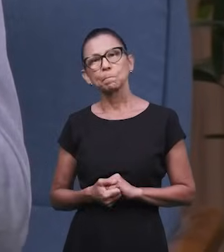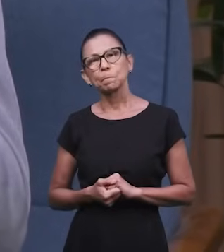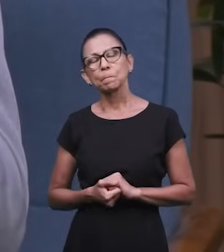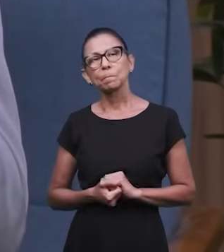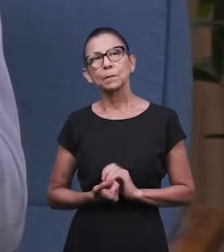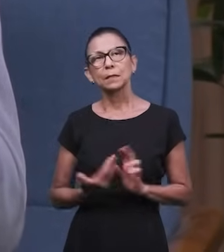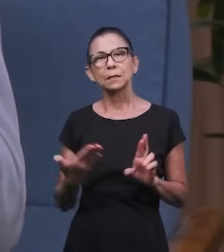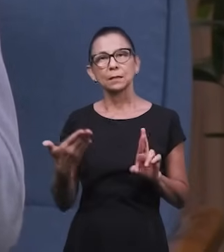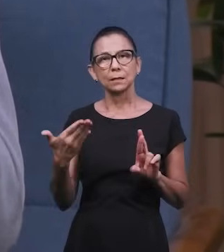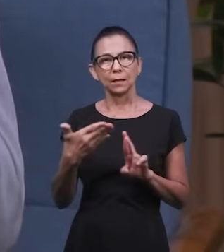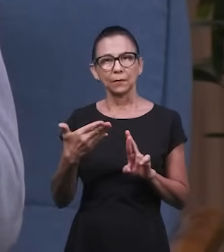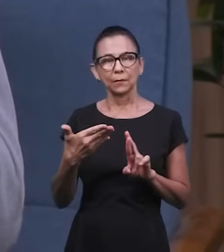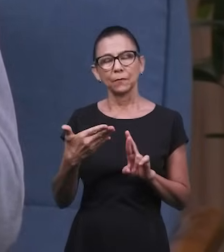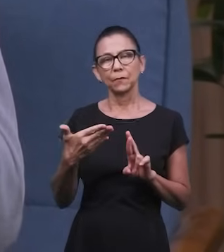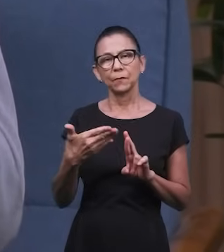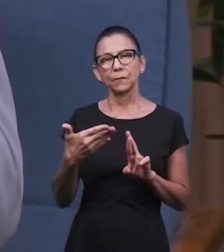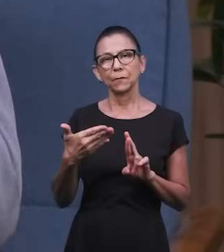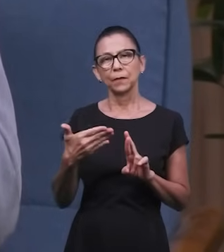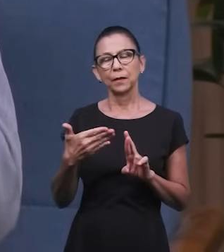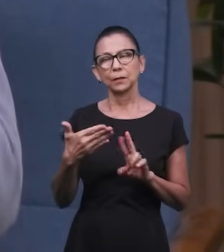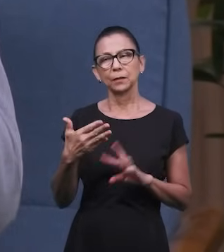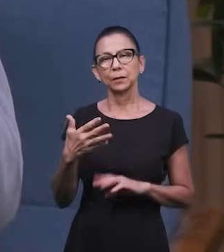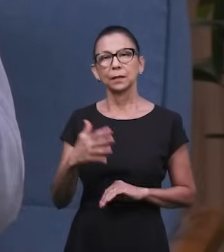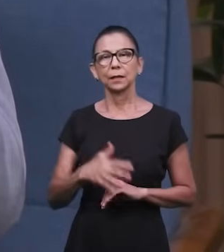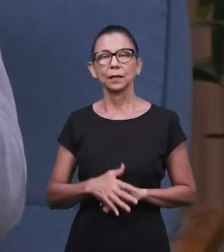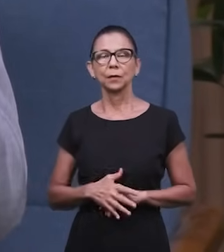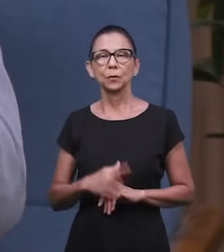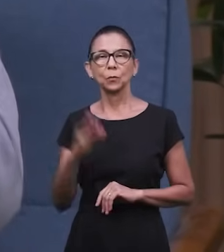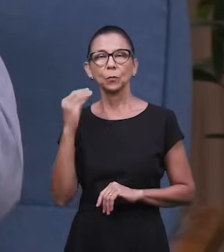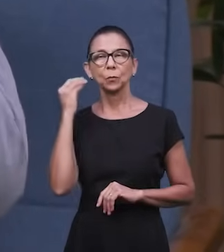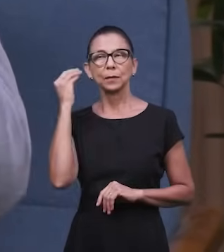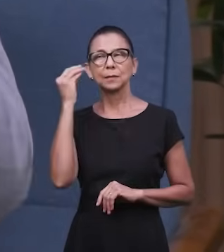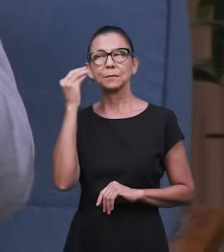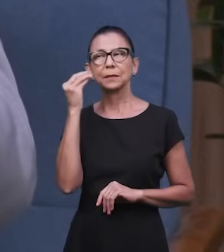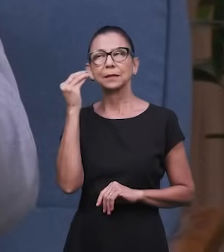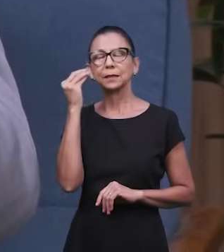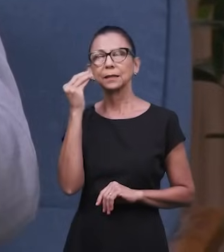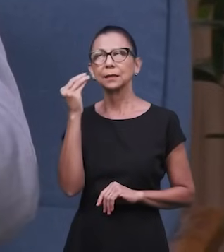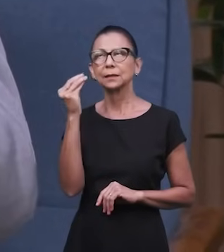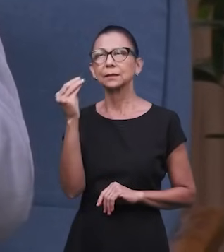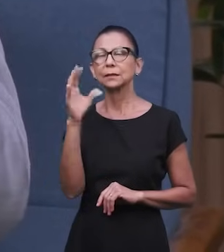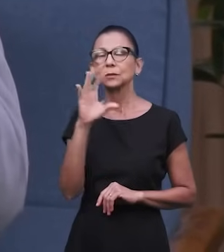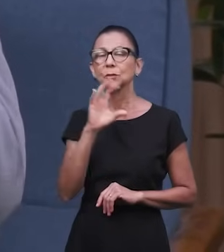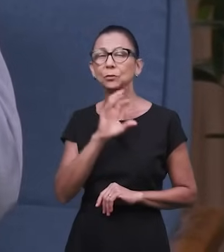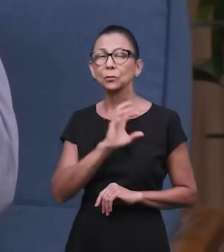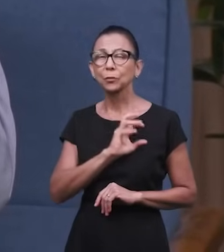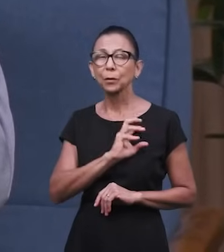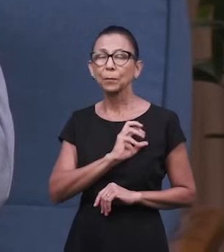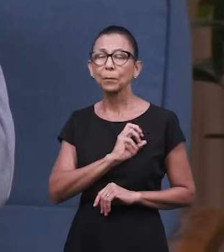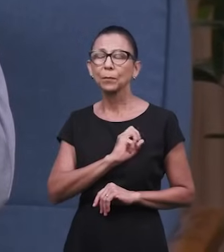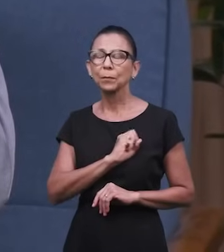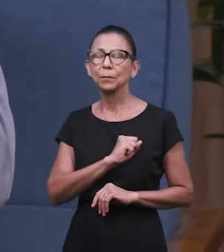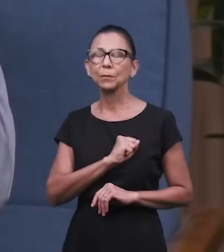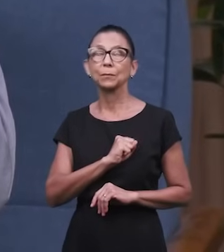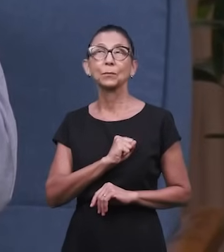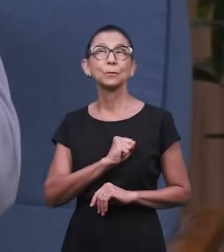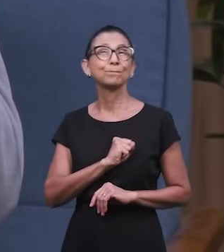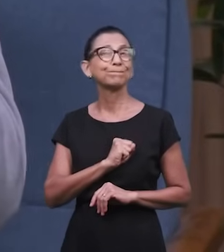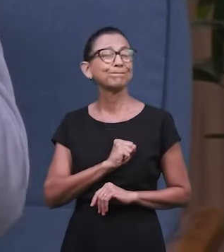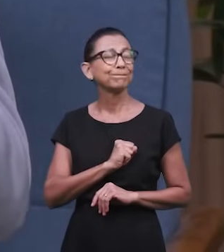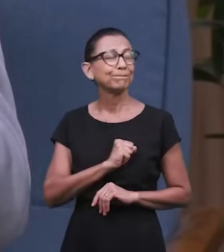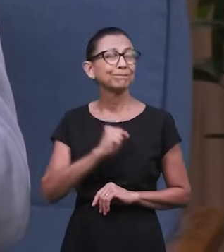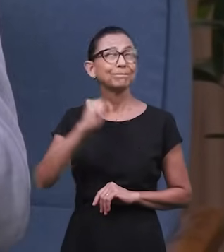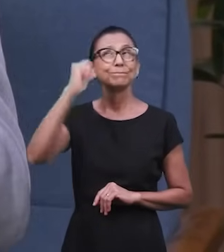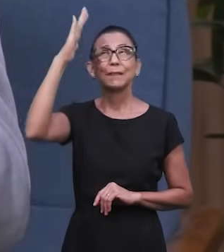uma experiência com o amor dos amores, é o cântico de cânticos. É uma experiência